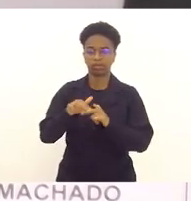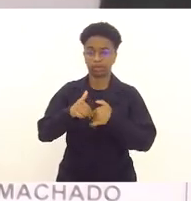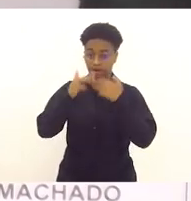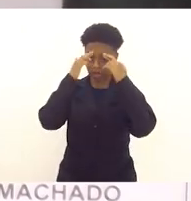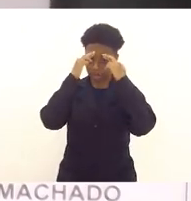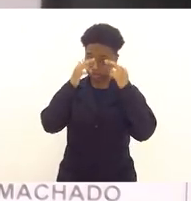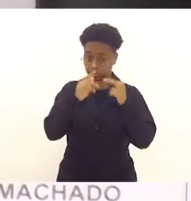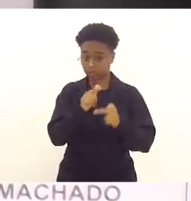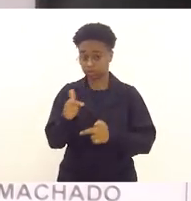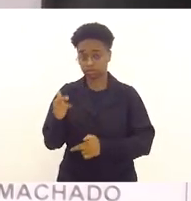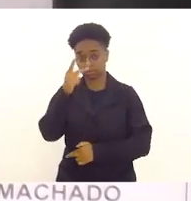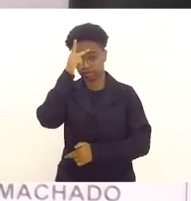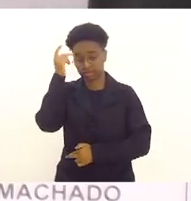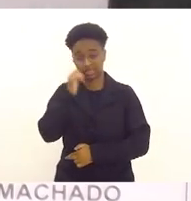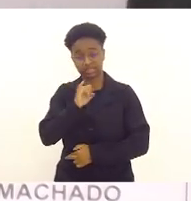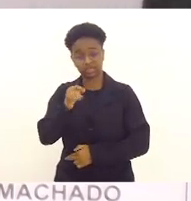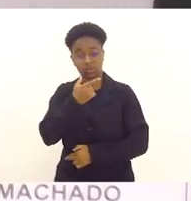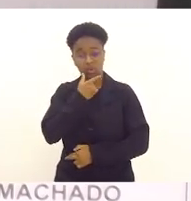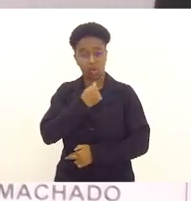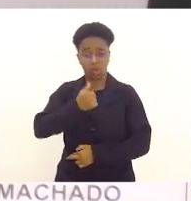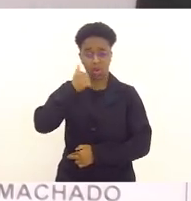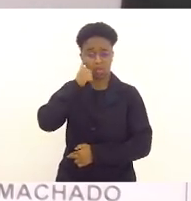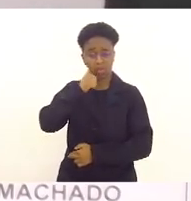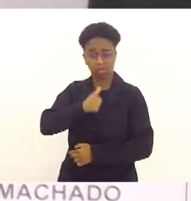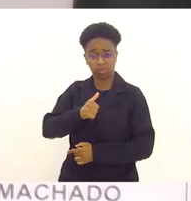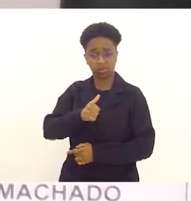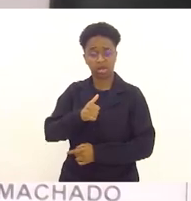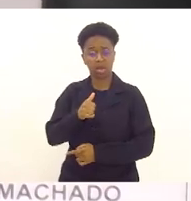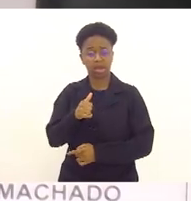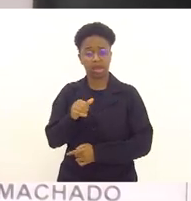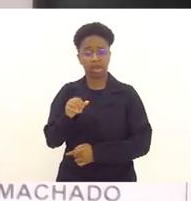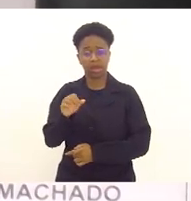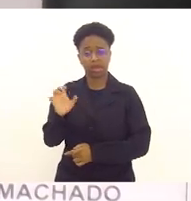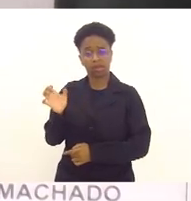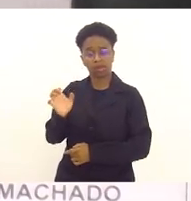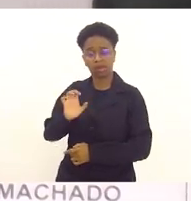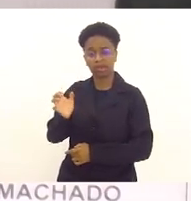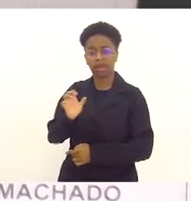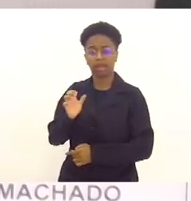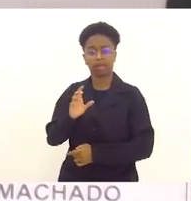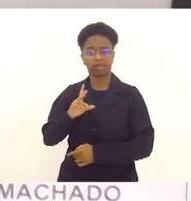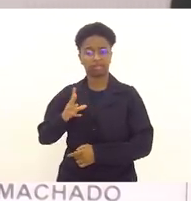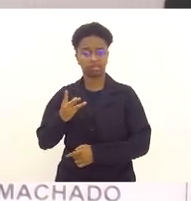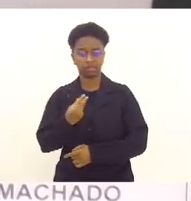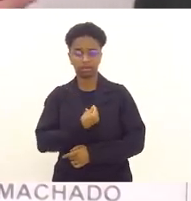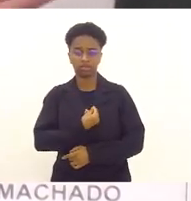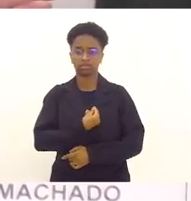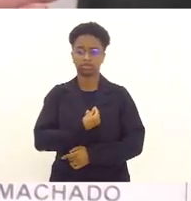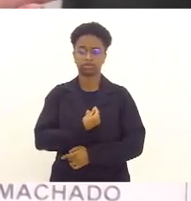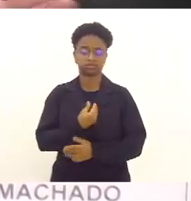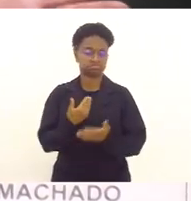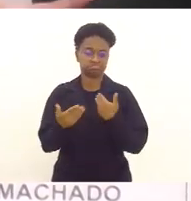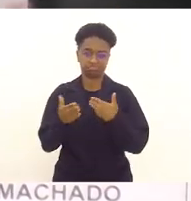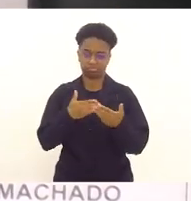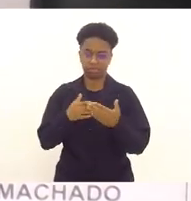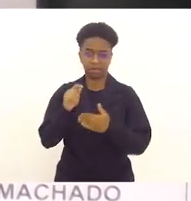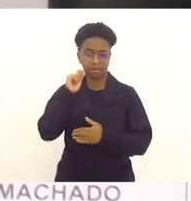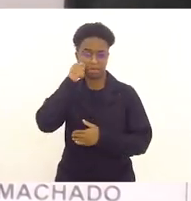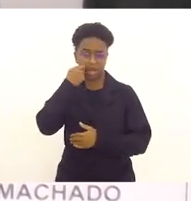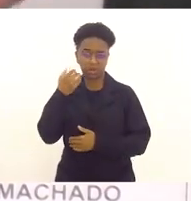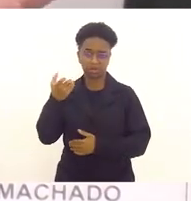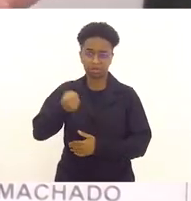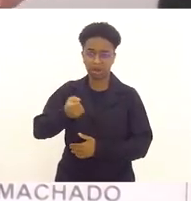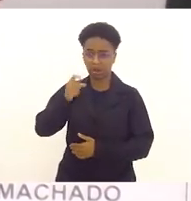próximo seja ele homem e mulher homossexual transexual enfim preto